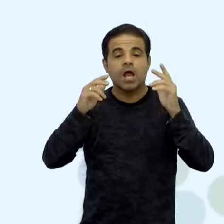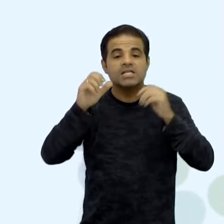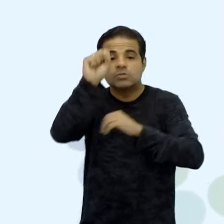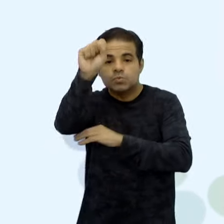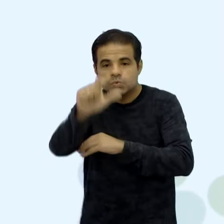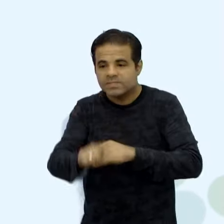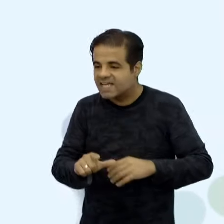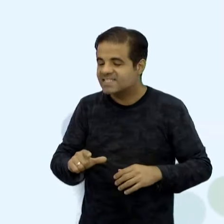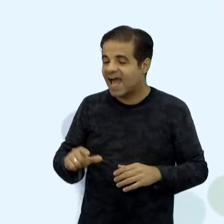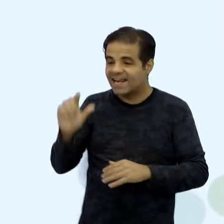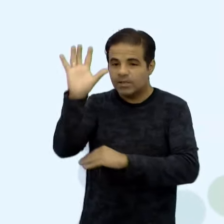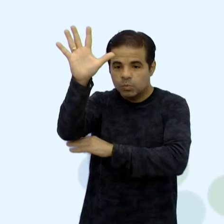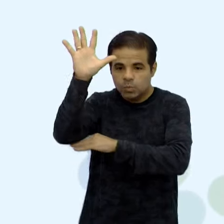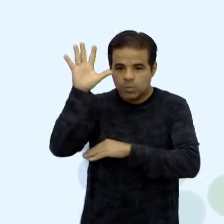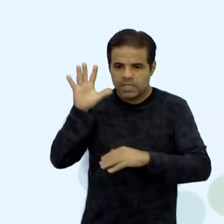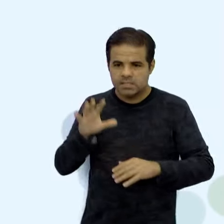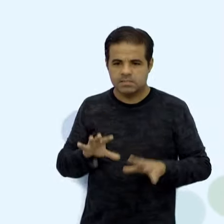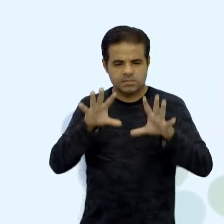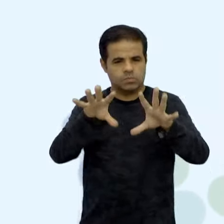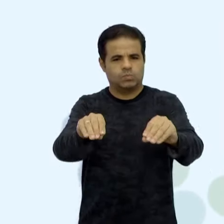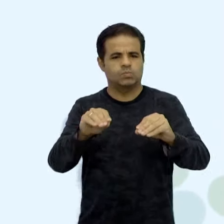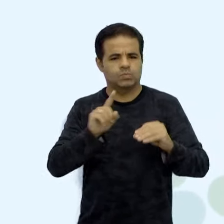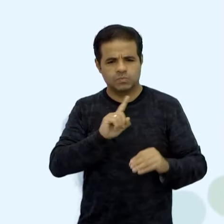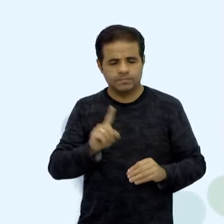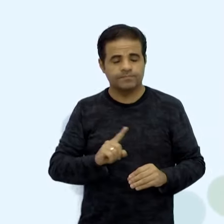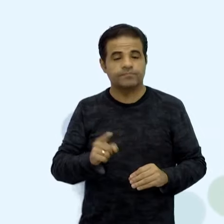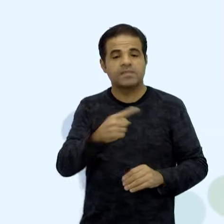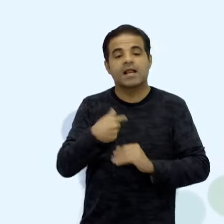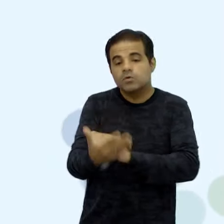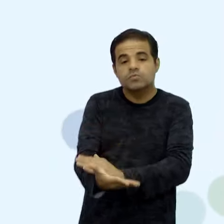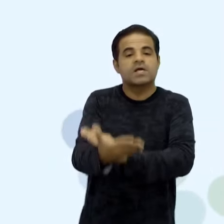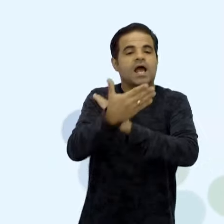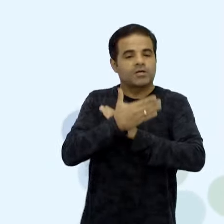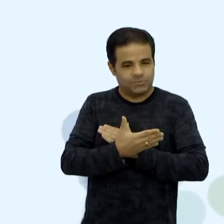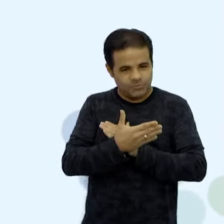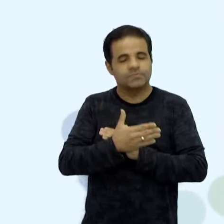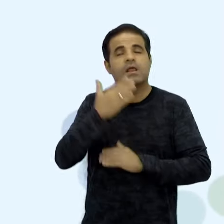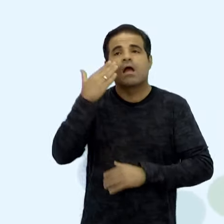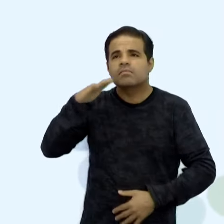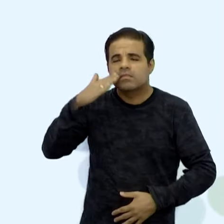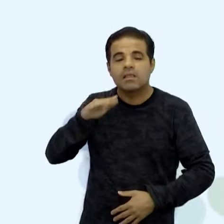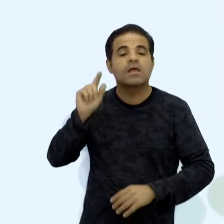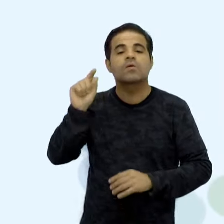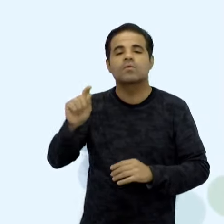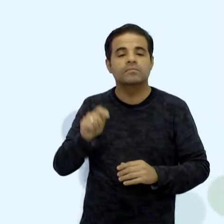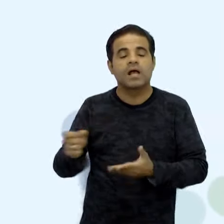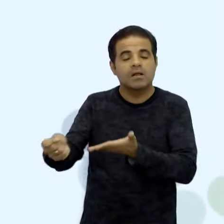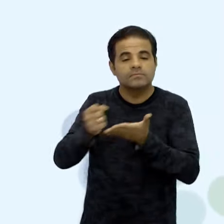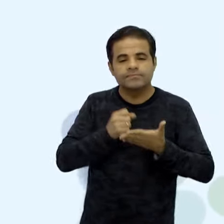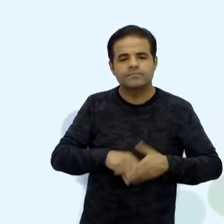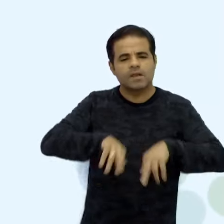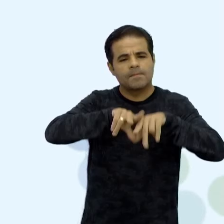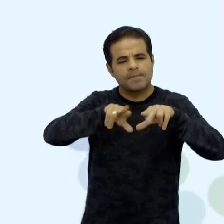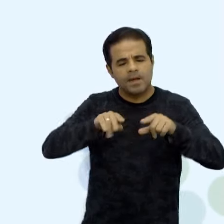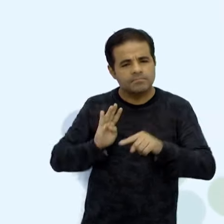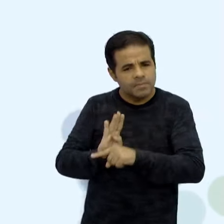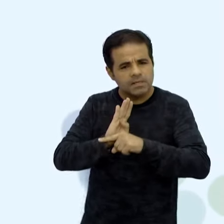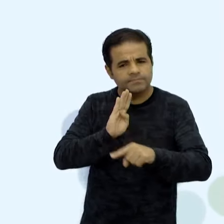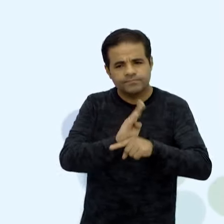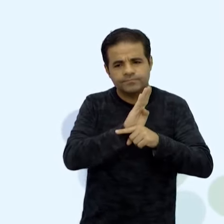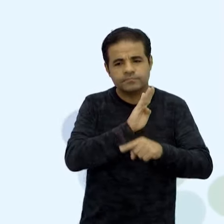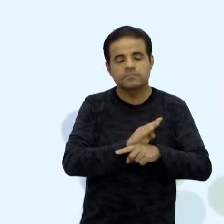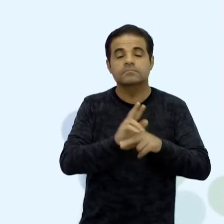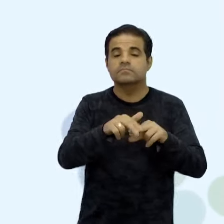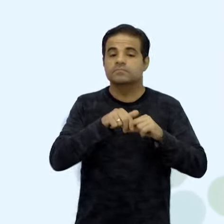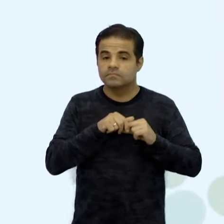a natureza intocada, ela nos ajuda. Então, ela nos traz aí vários benefícios.